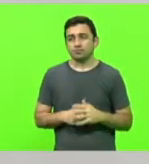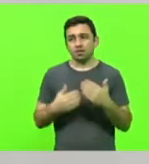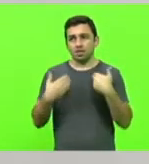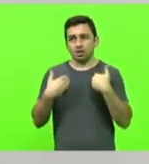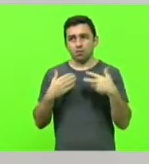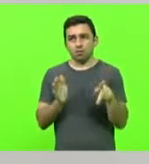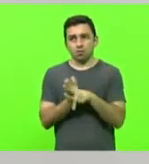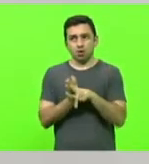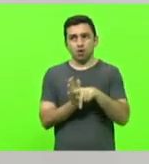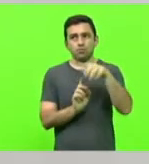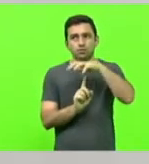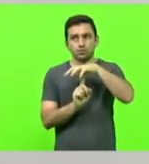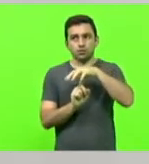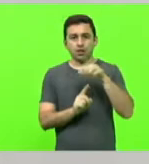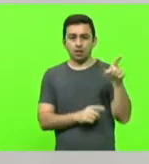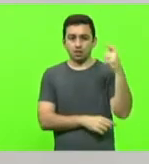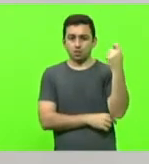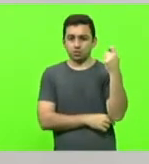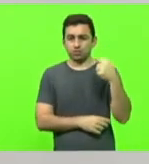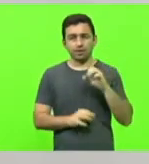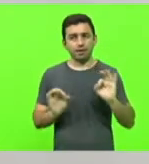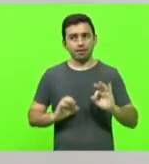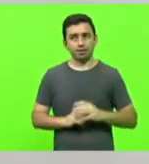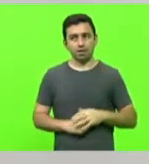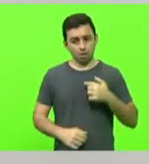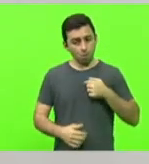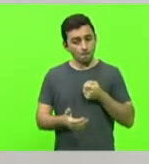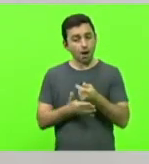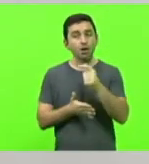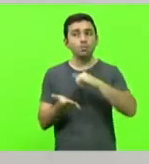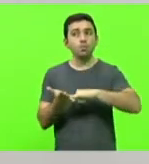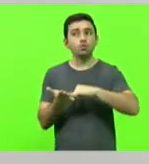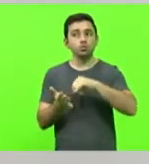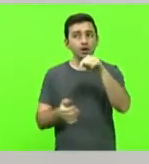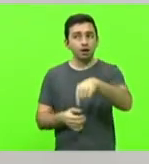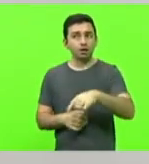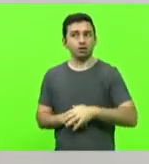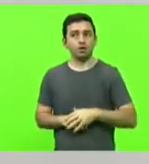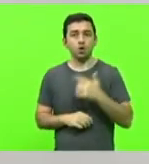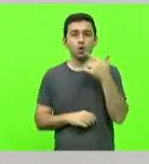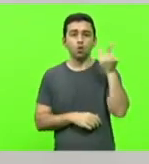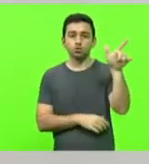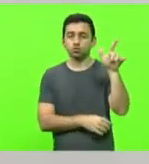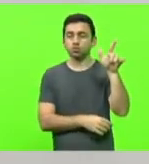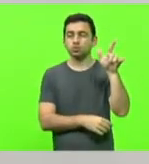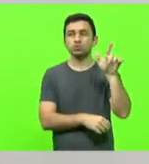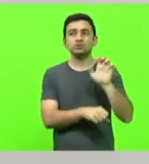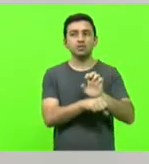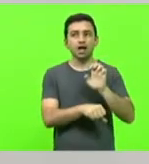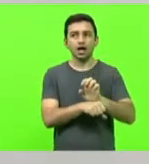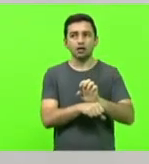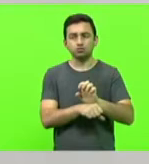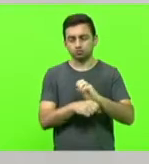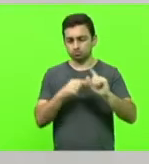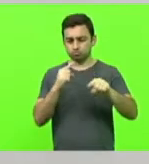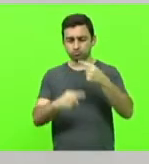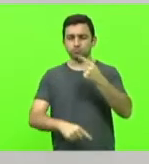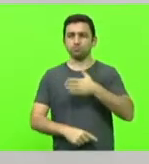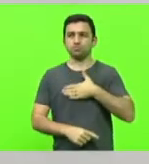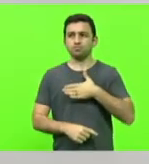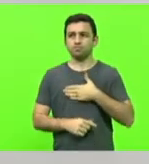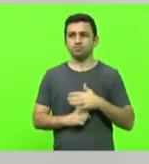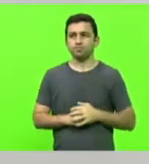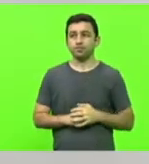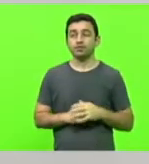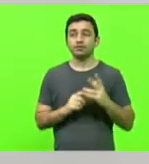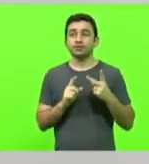Paraná e nem no Rio Grande do Sul. Pago meus impostos aqui em Santa Catarina. O que os outros estados fazem não é da minha conta. Segundo